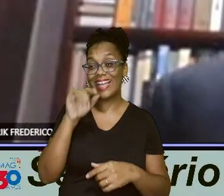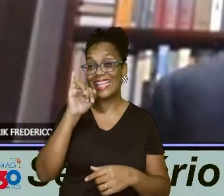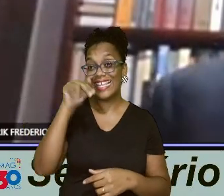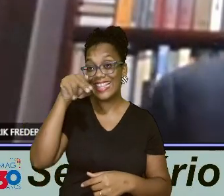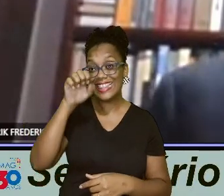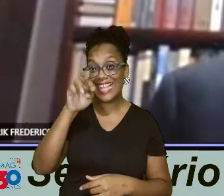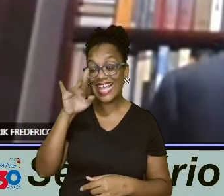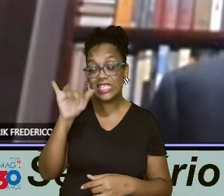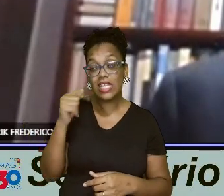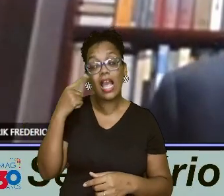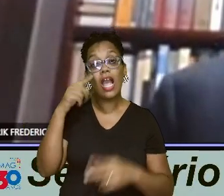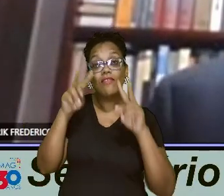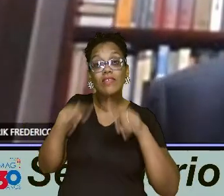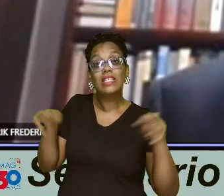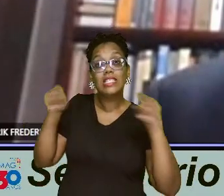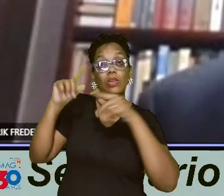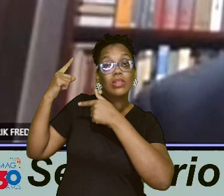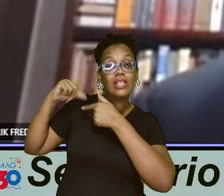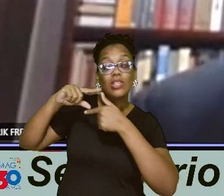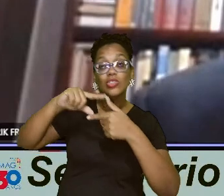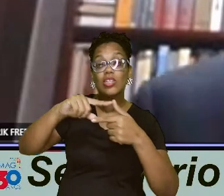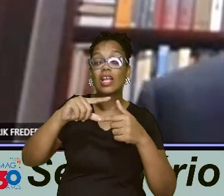tradicional da prescrição no direito brasileiro.